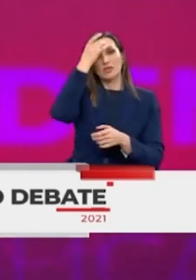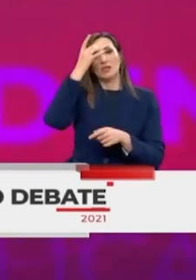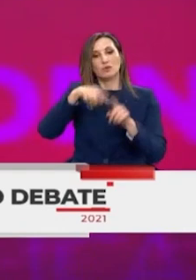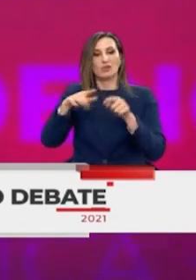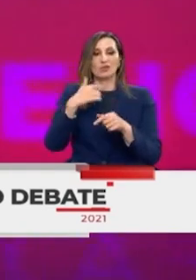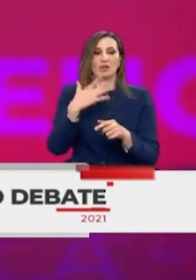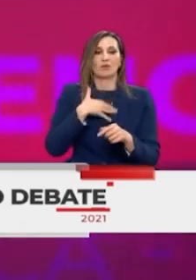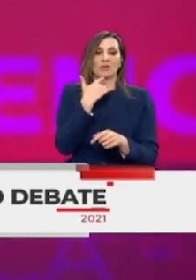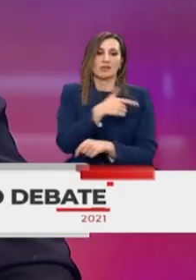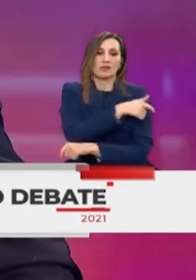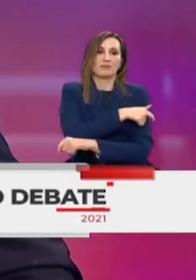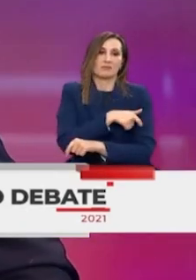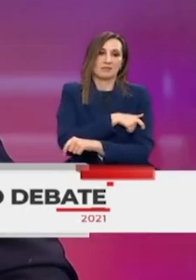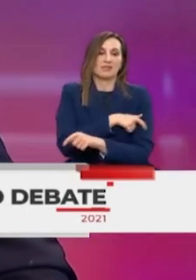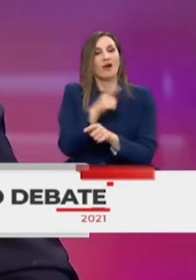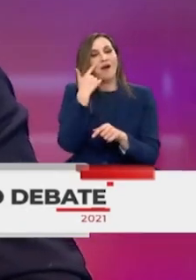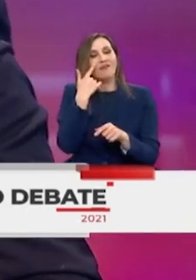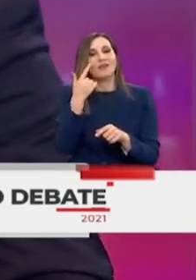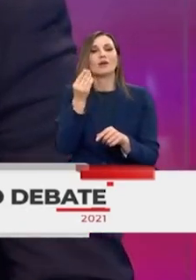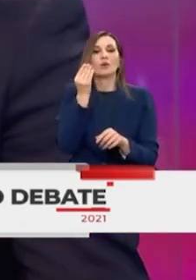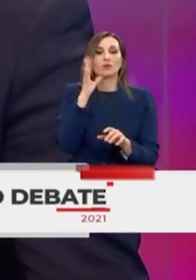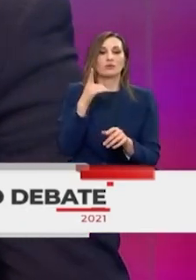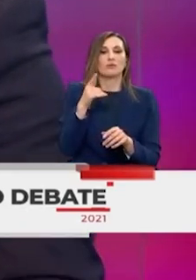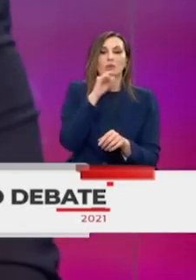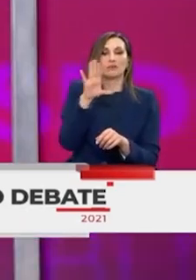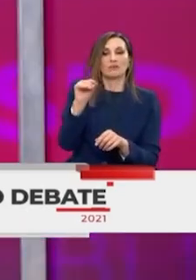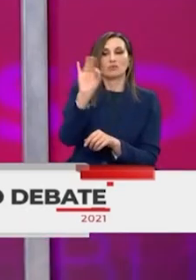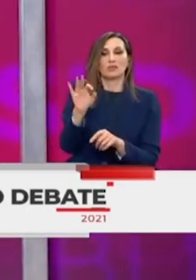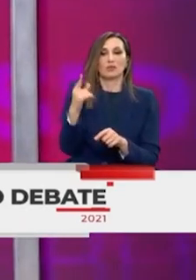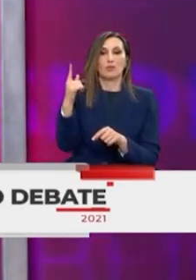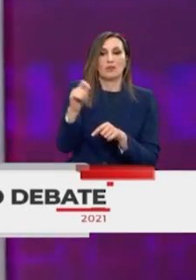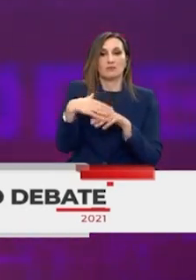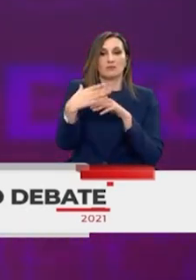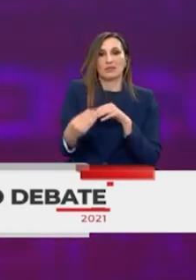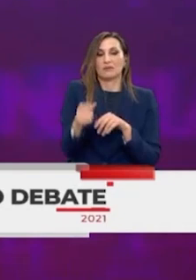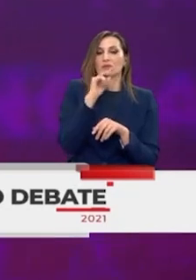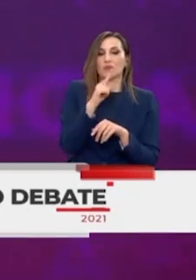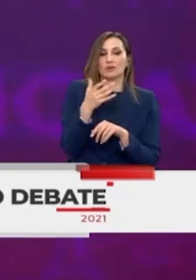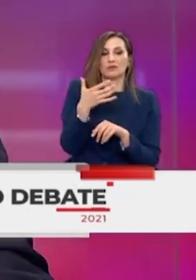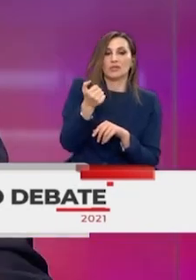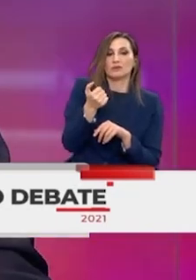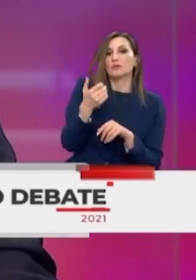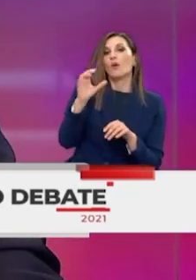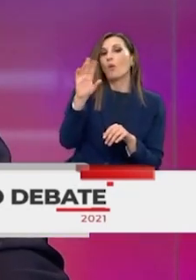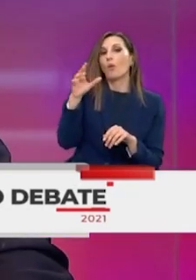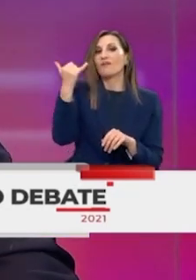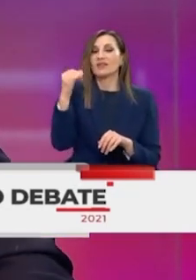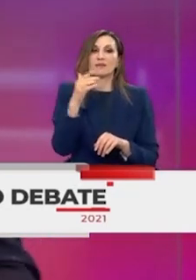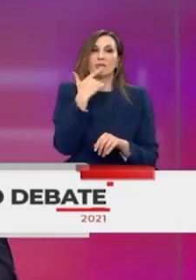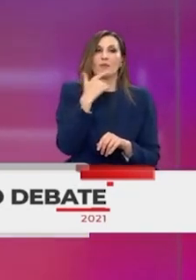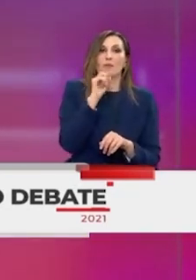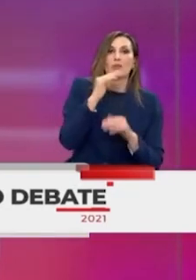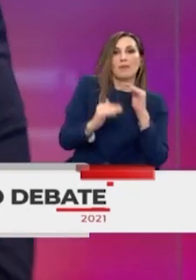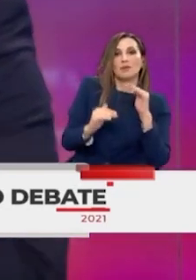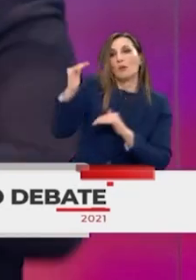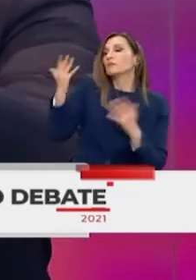representação parlamentar. Pedro, vamos ver quando houver eleição. Uma sondagem que pode ser agora 10%, daqui a um mês pode ser 5 ou 2. Também pode ser 15 ou 20. E eu gostava de ver a doutora Ana Gomes.